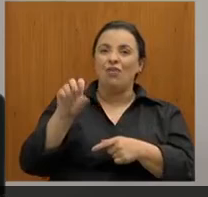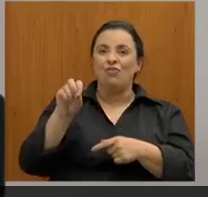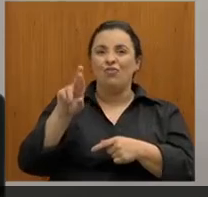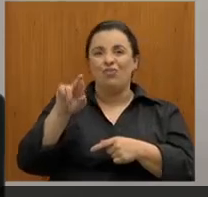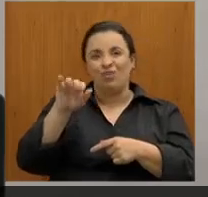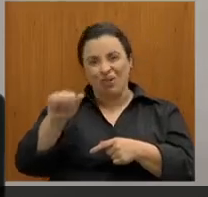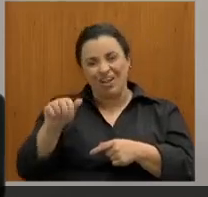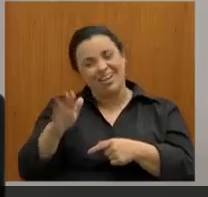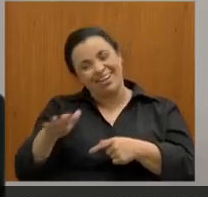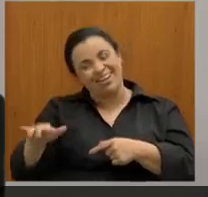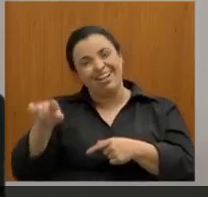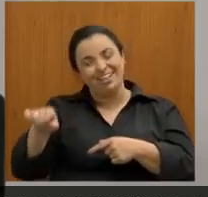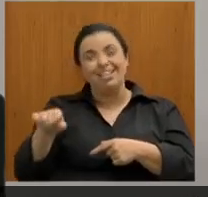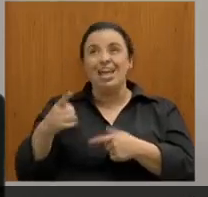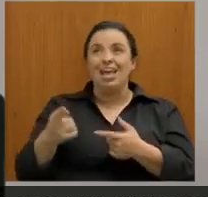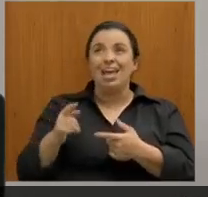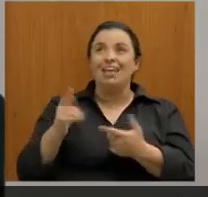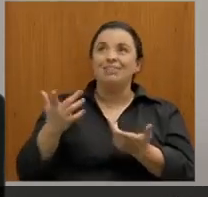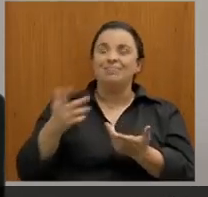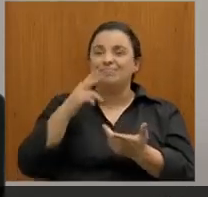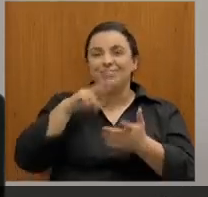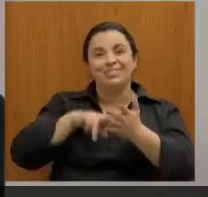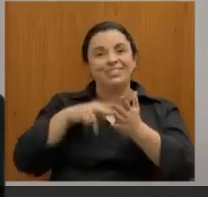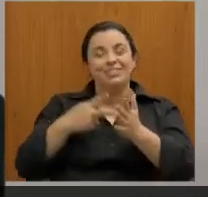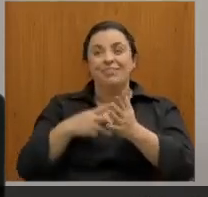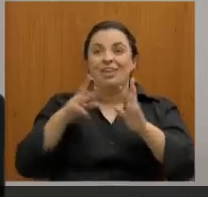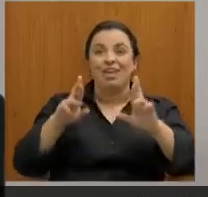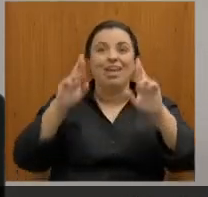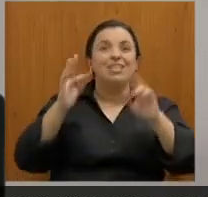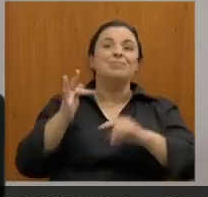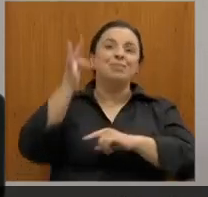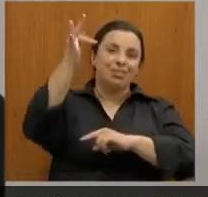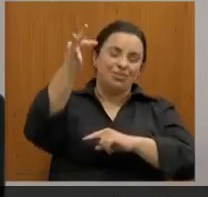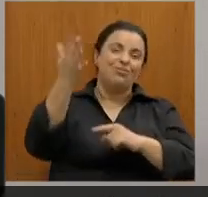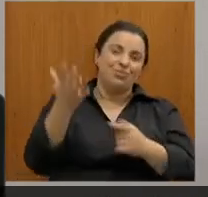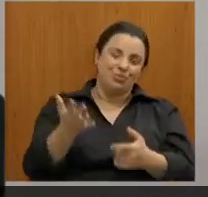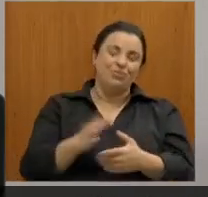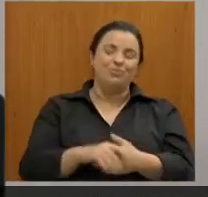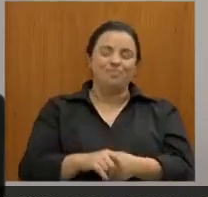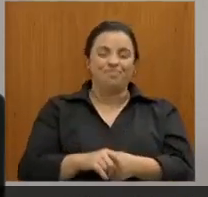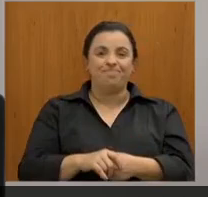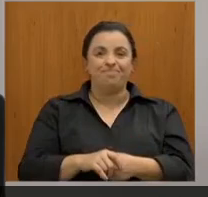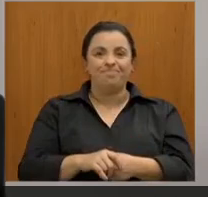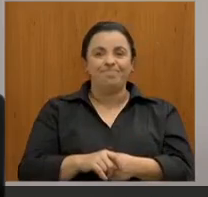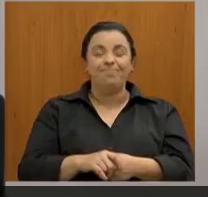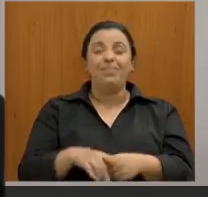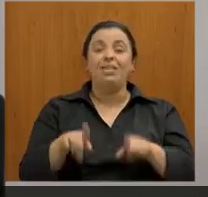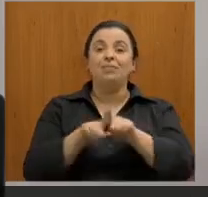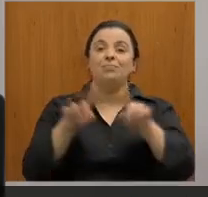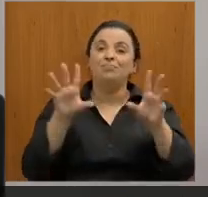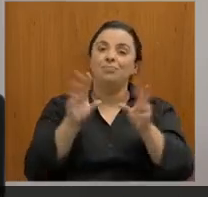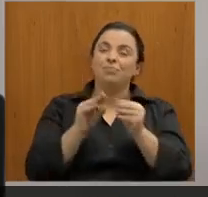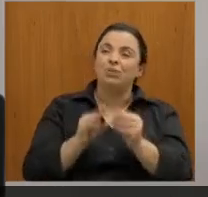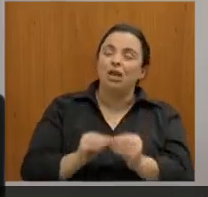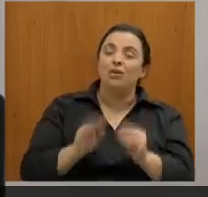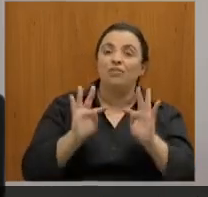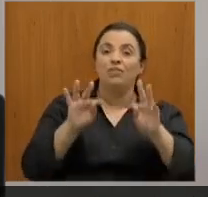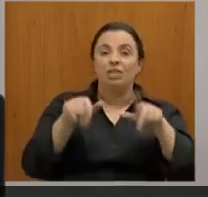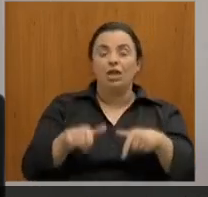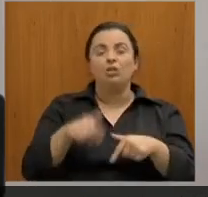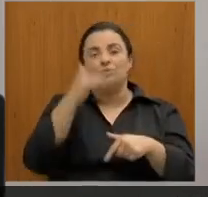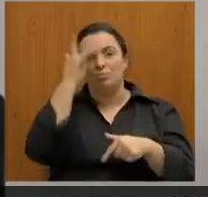e compromisso né que a gente renova a cada momento algumas algumas ponderações finais aqui de